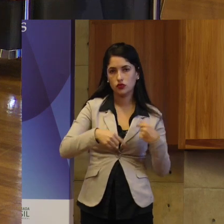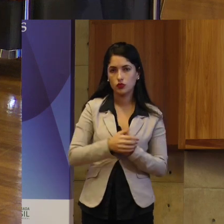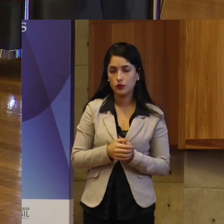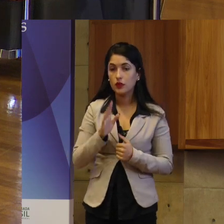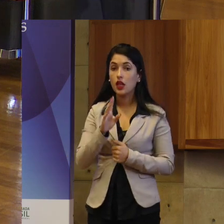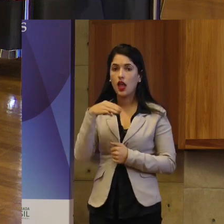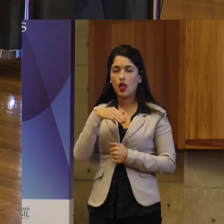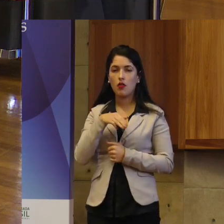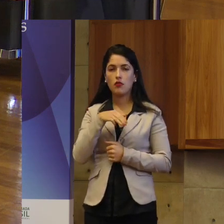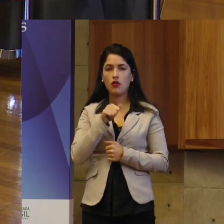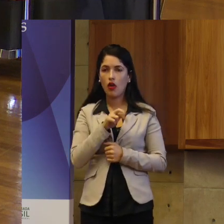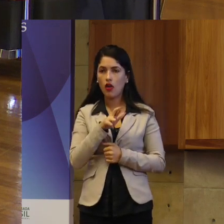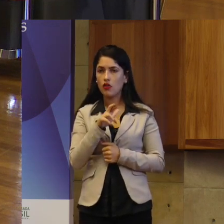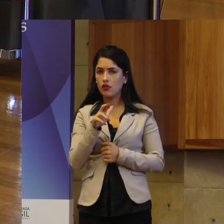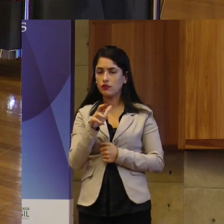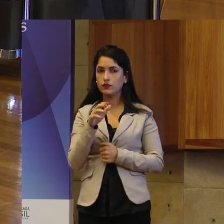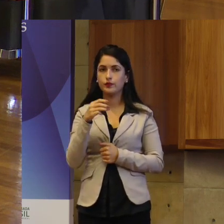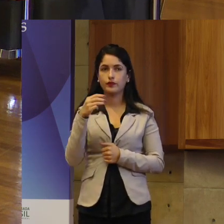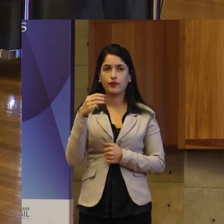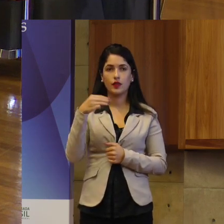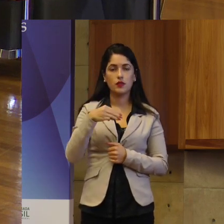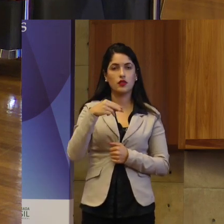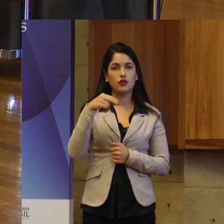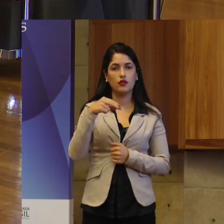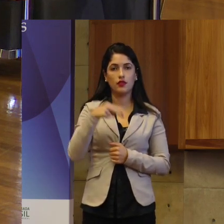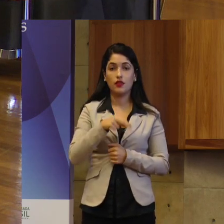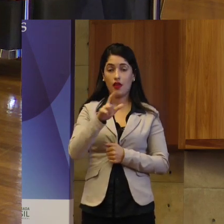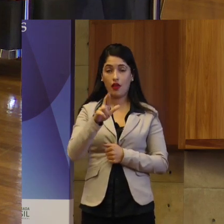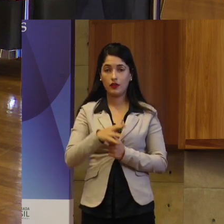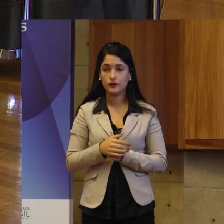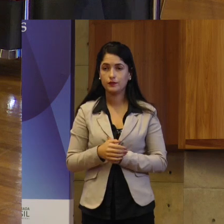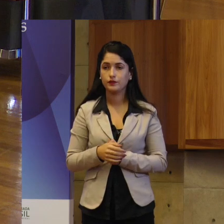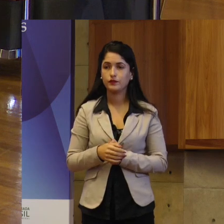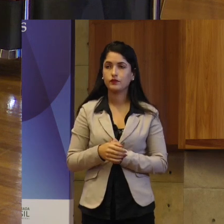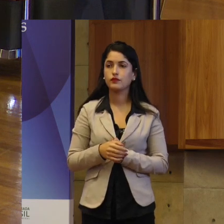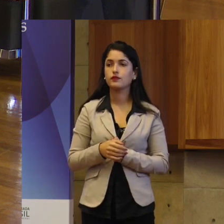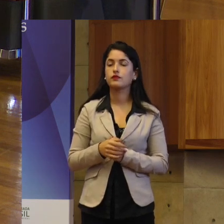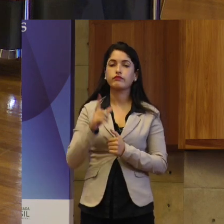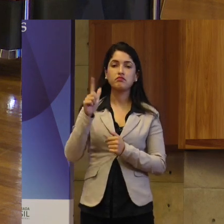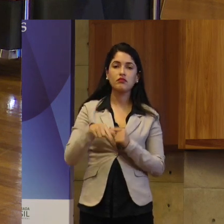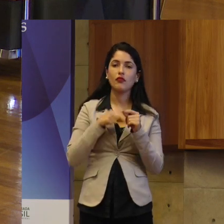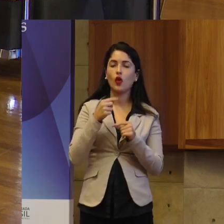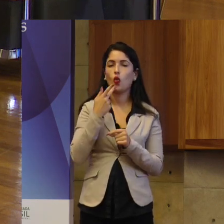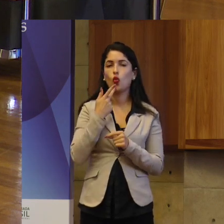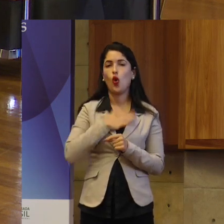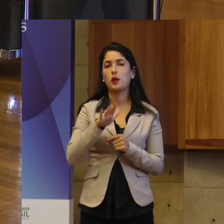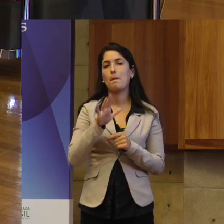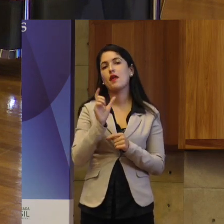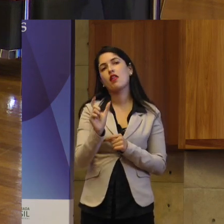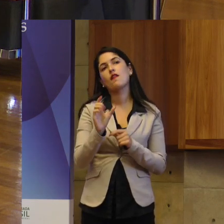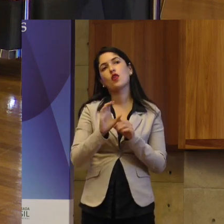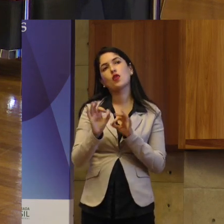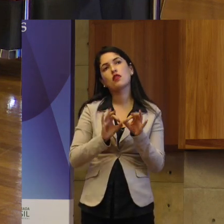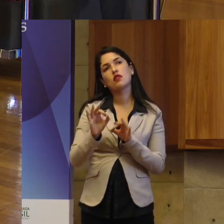MRE, a nossa filosofia, o Itamaraty, ele tem que atuar em... Eu não gosto da palavra coordenação, depois eu posso, se houver tempo, eu